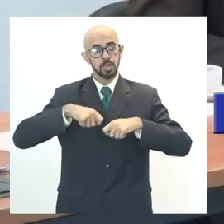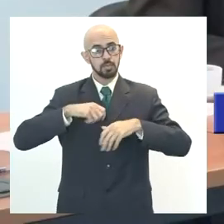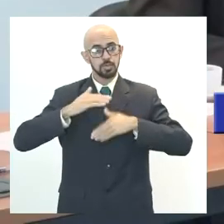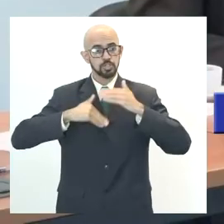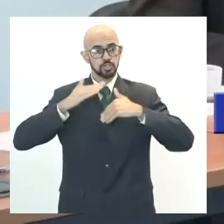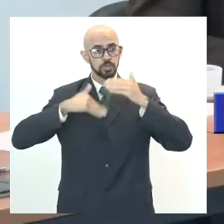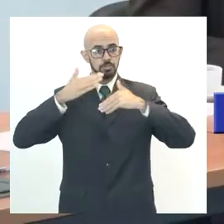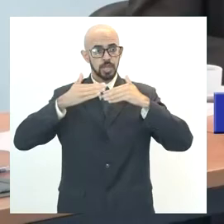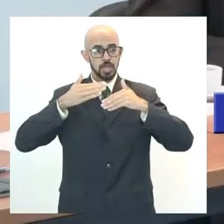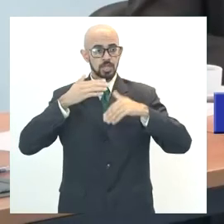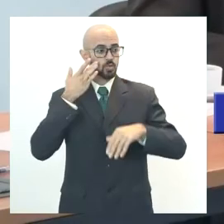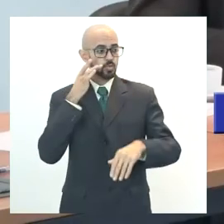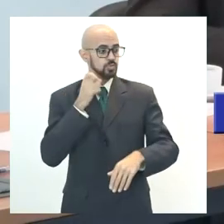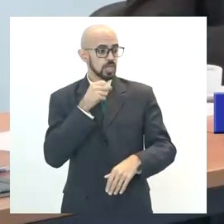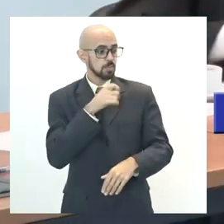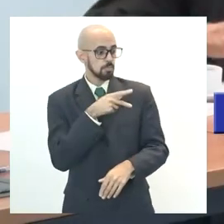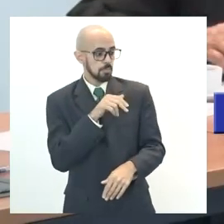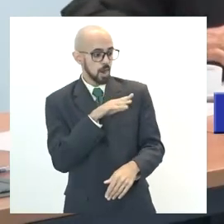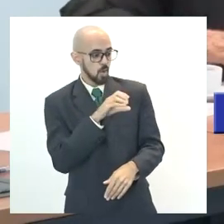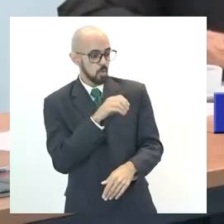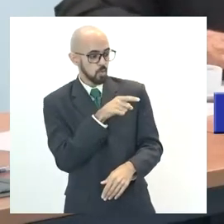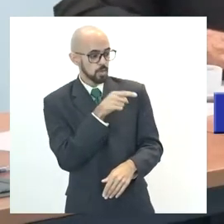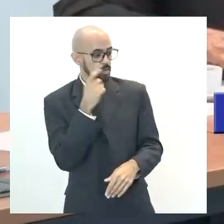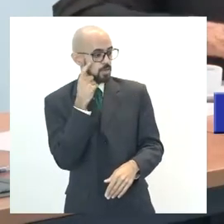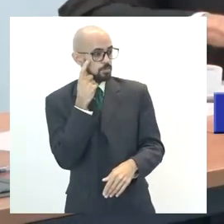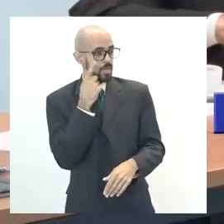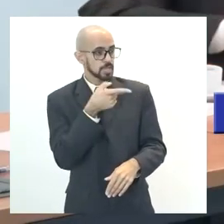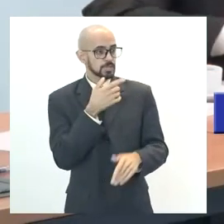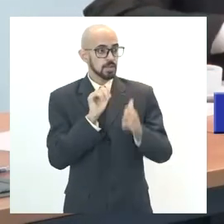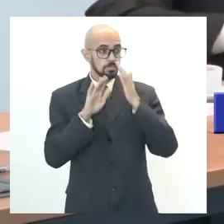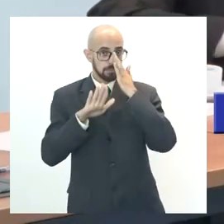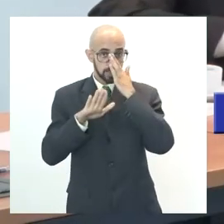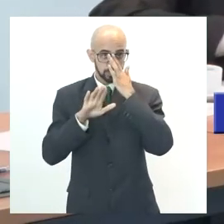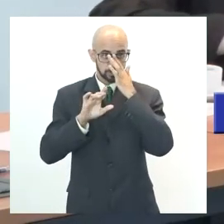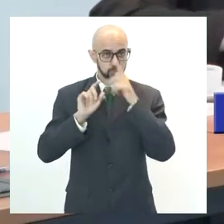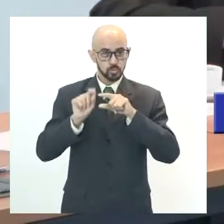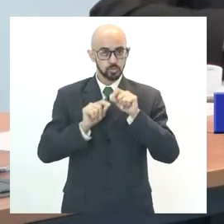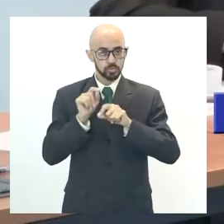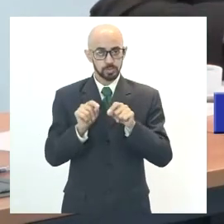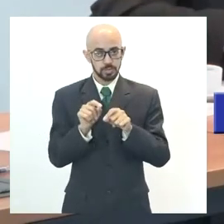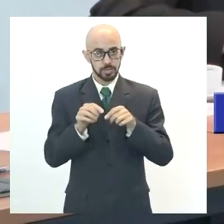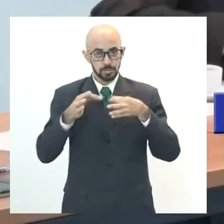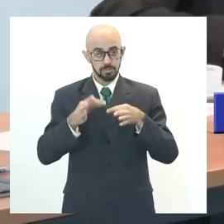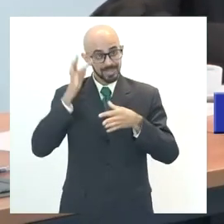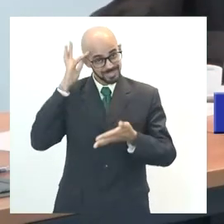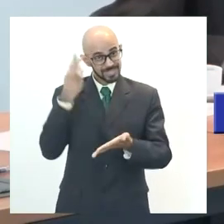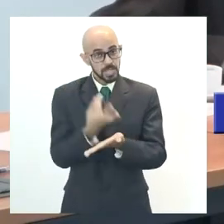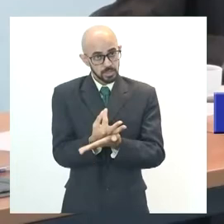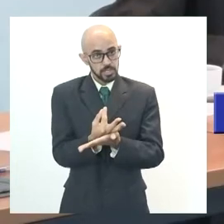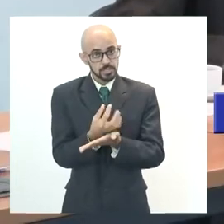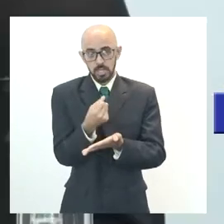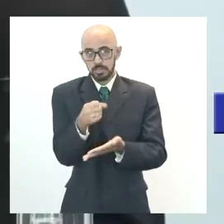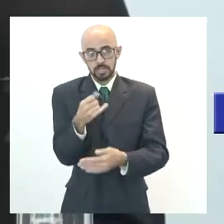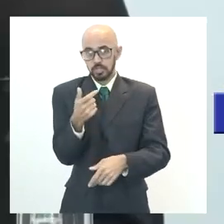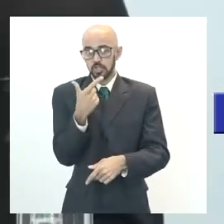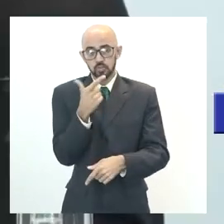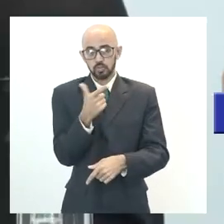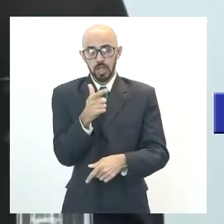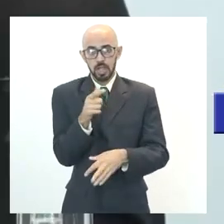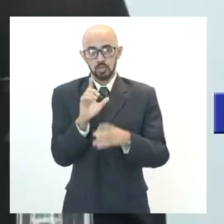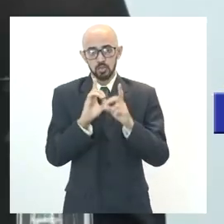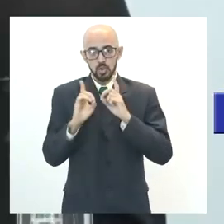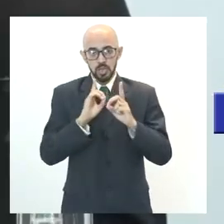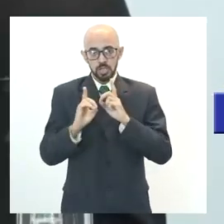Paulo não sei se é para nós que estamos careca e já tem cabelo branco mas uma coisa é certa se nós não discutimos a sociedade que a gente